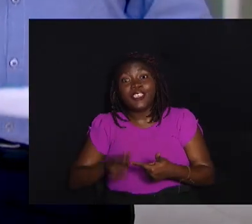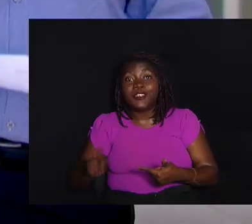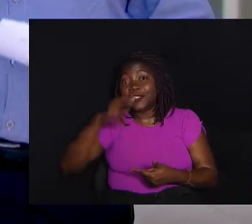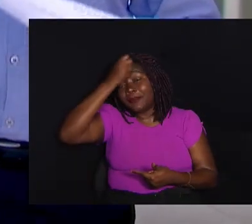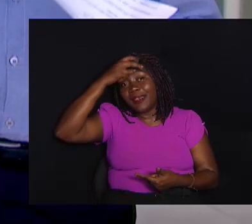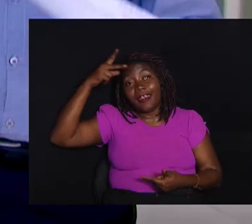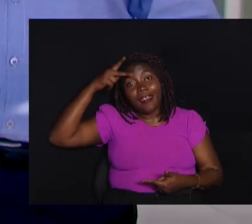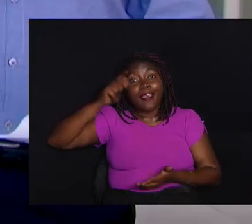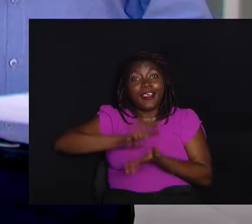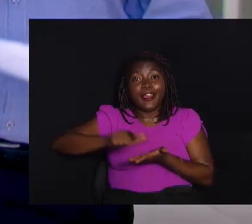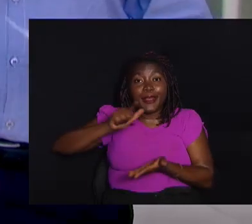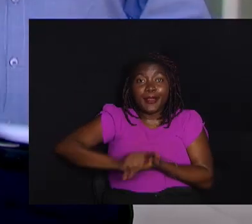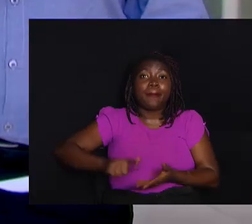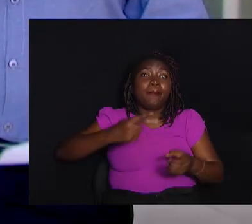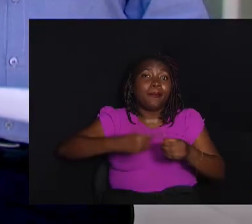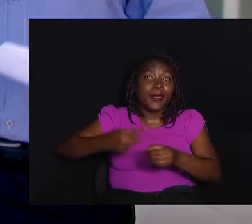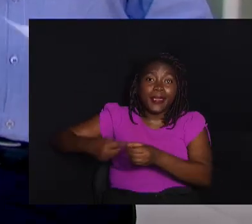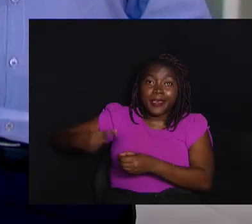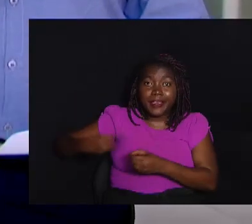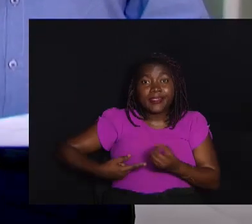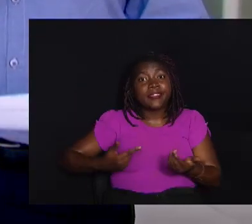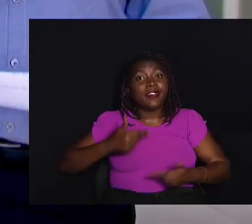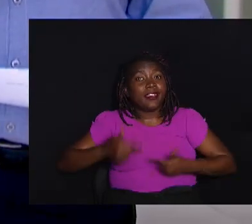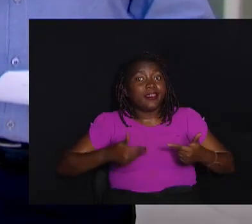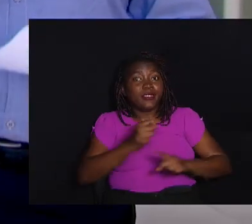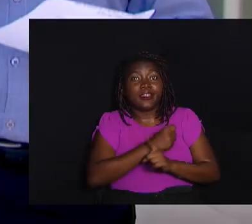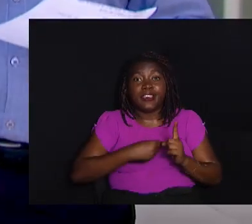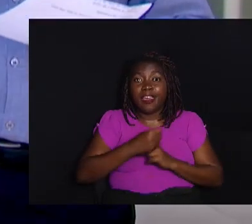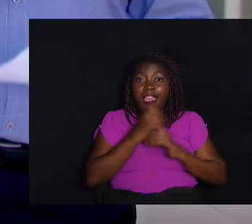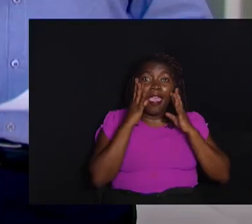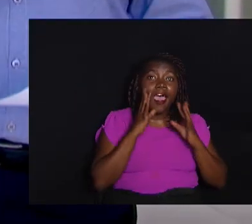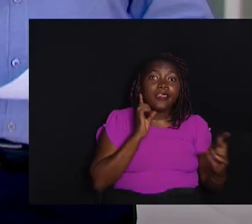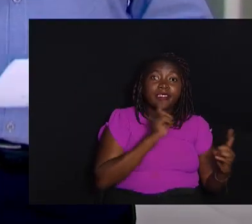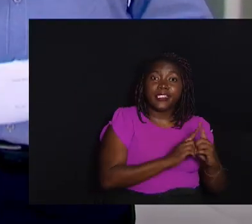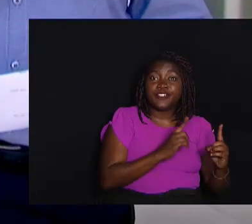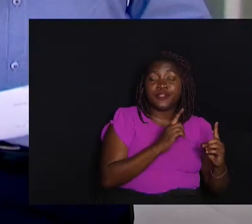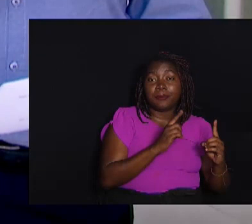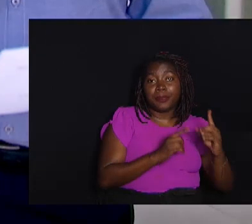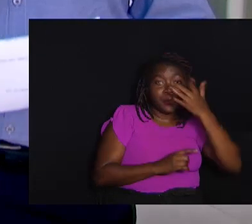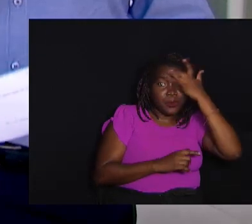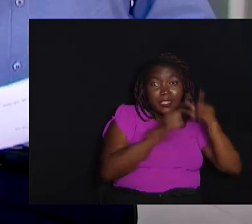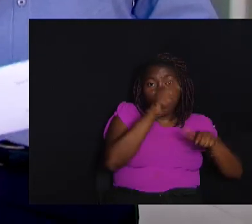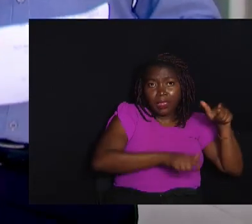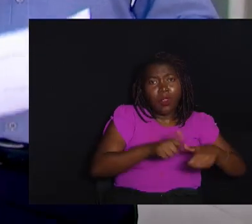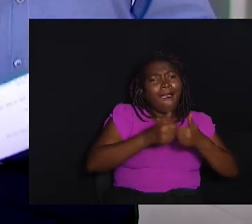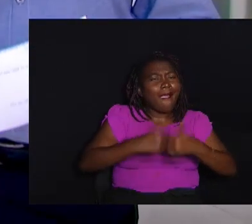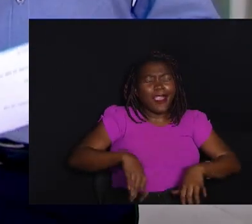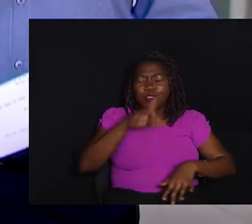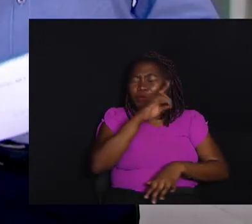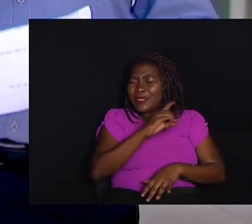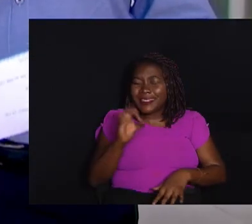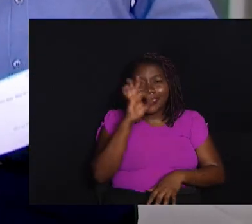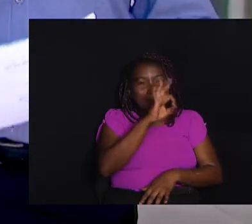limpeza urbana, no serviço social, no atendimento aos cidadãos. Então são gastos 100% desses recursos